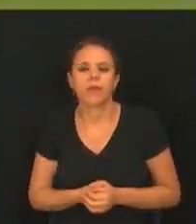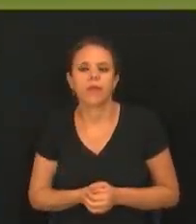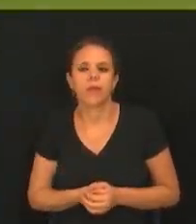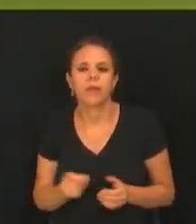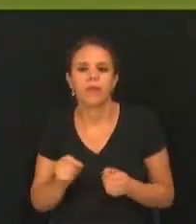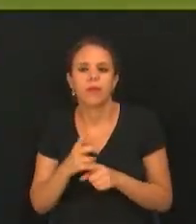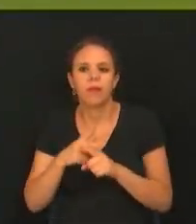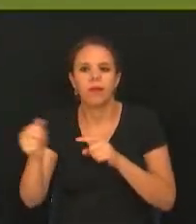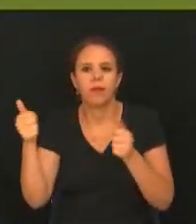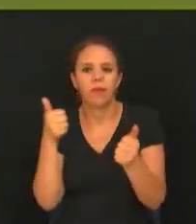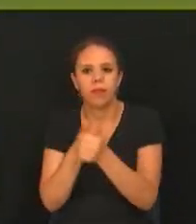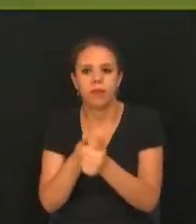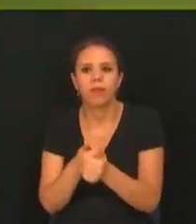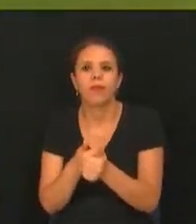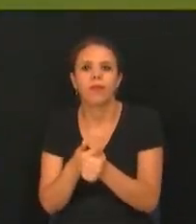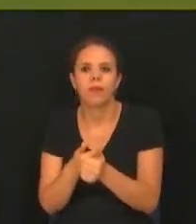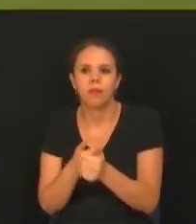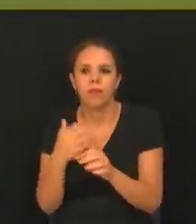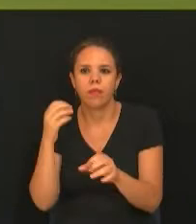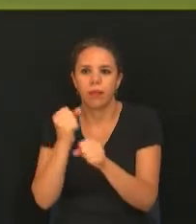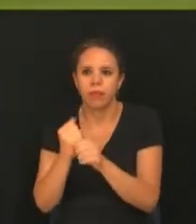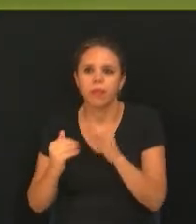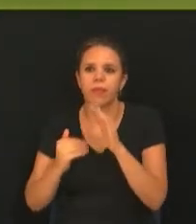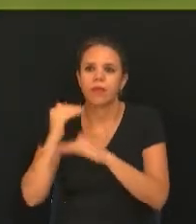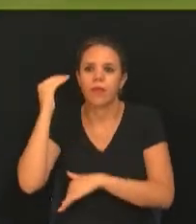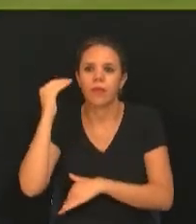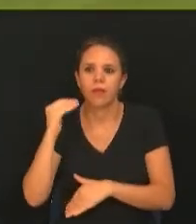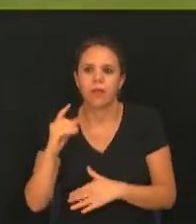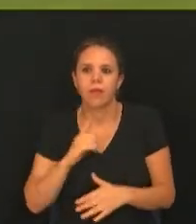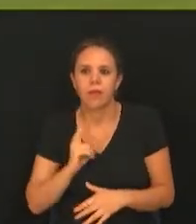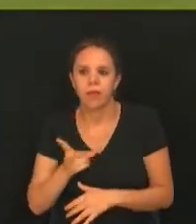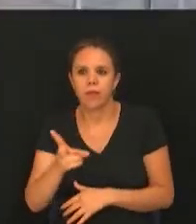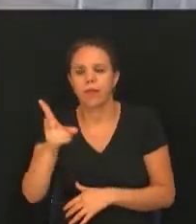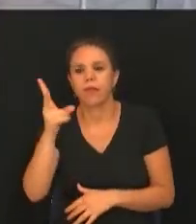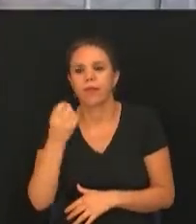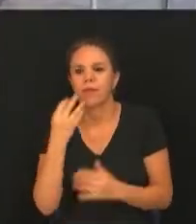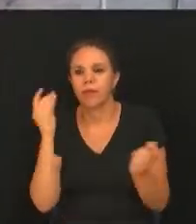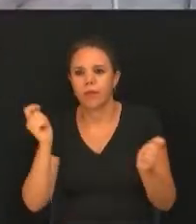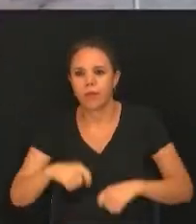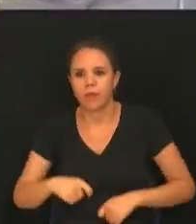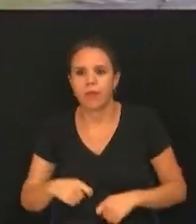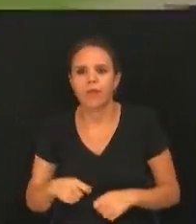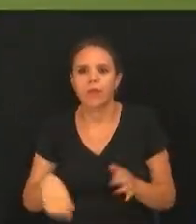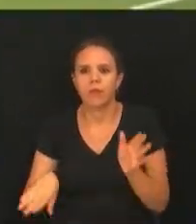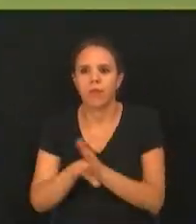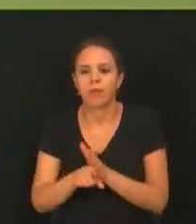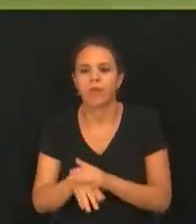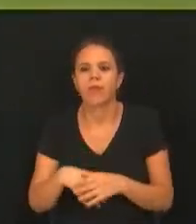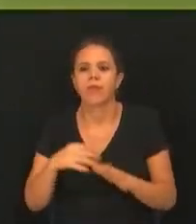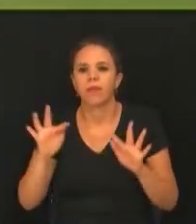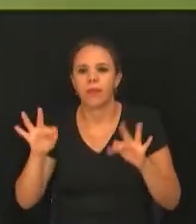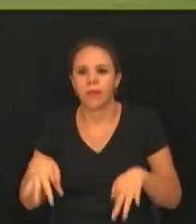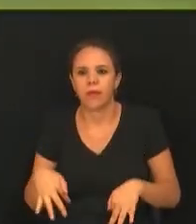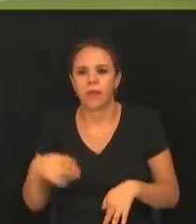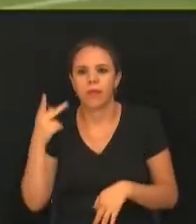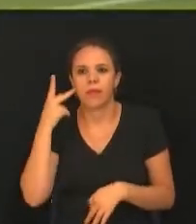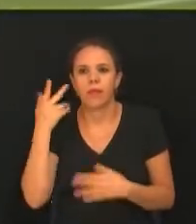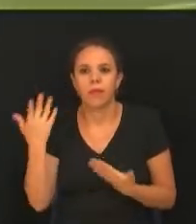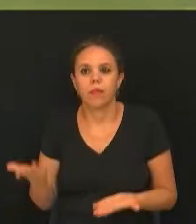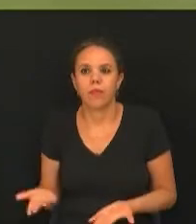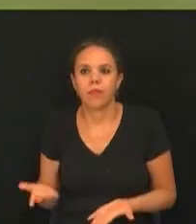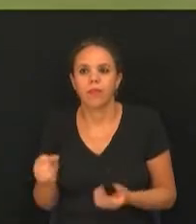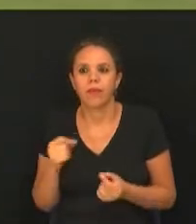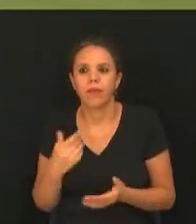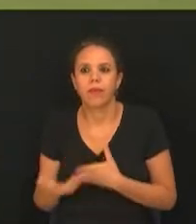se aproxima da zona de classificação. Ainda se mantém com boas possibilidades de chegar às quartas de final do Paulistão. E quem